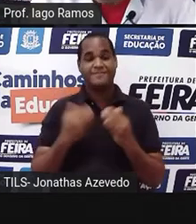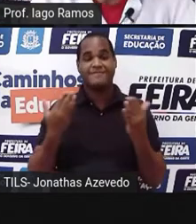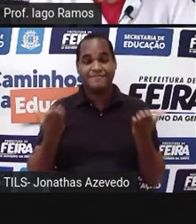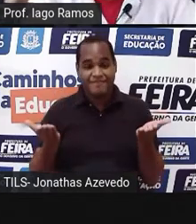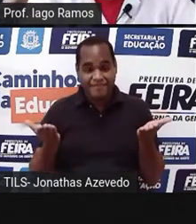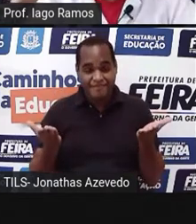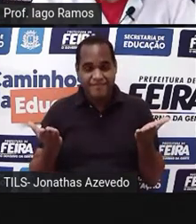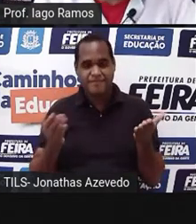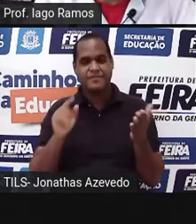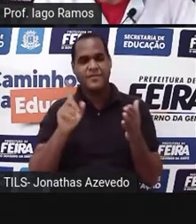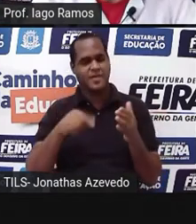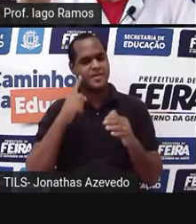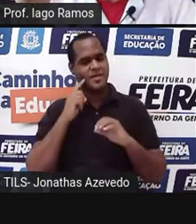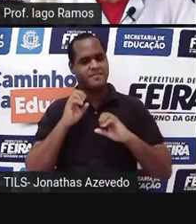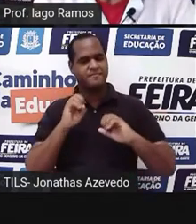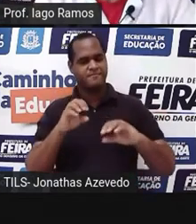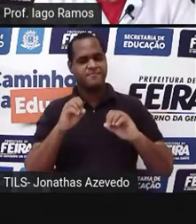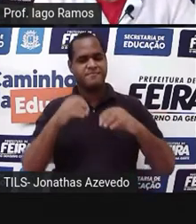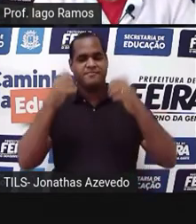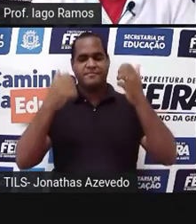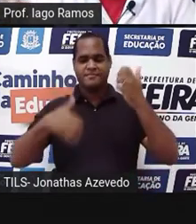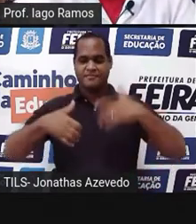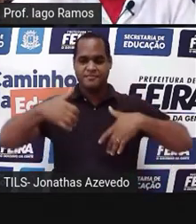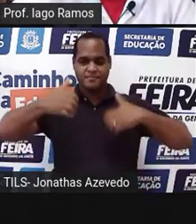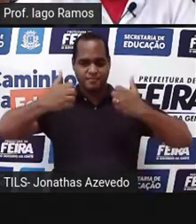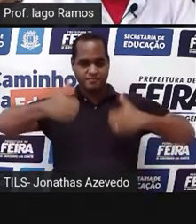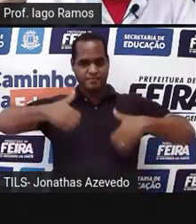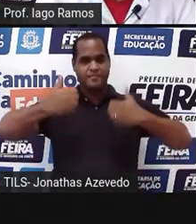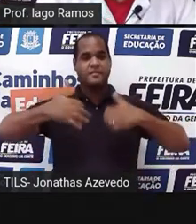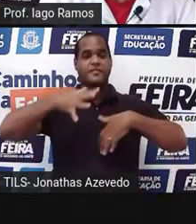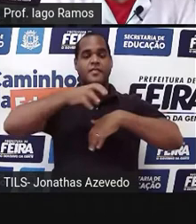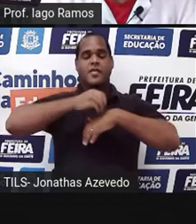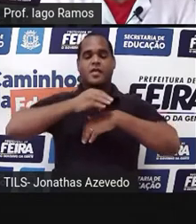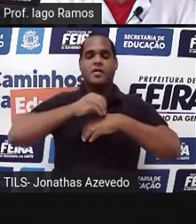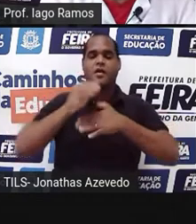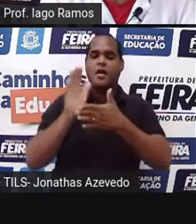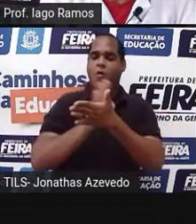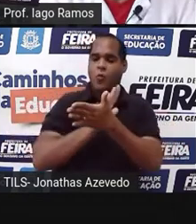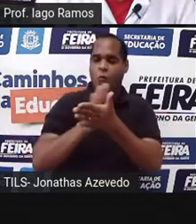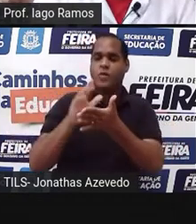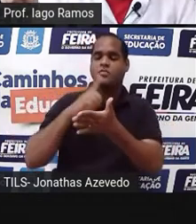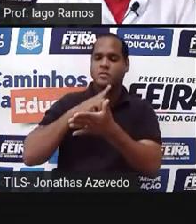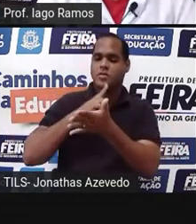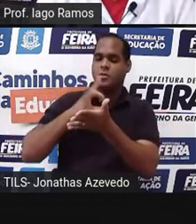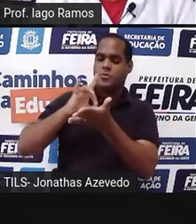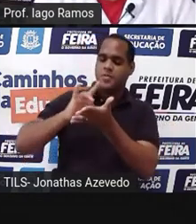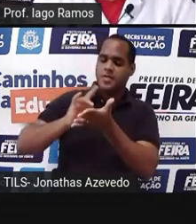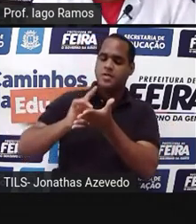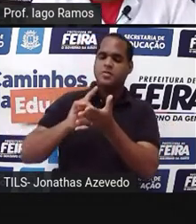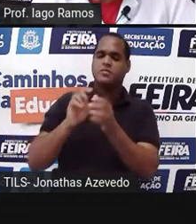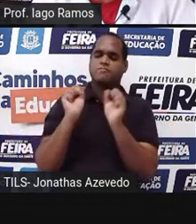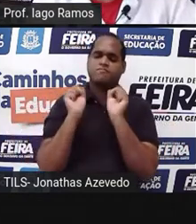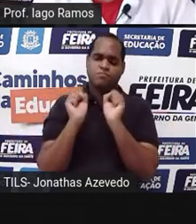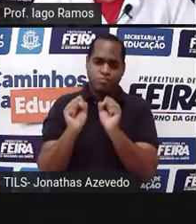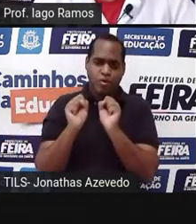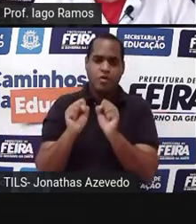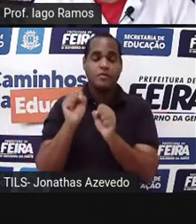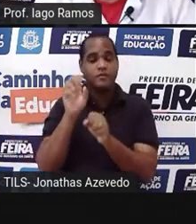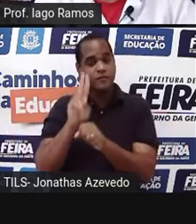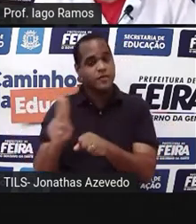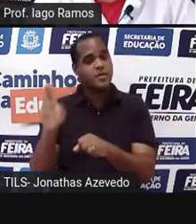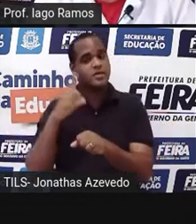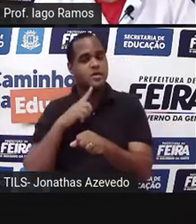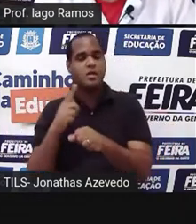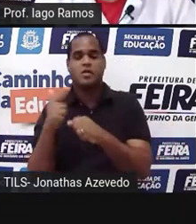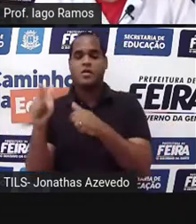Então, essa aula vai trazer isso. Vai trazer alguma coisa da geometria e que a gente vai usar